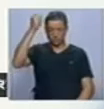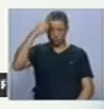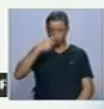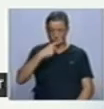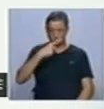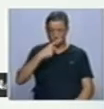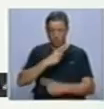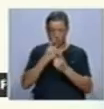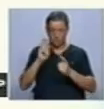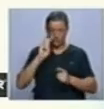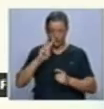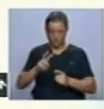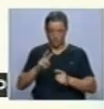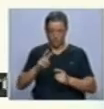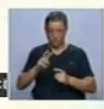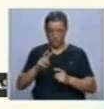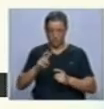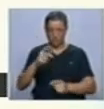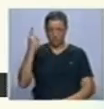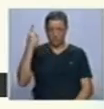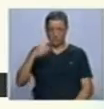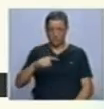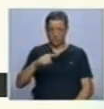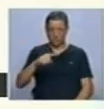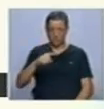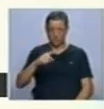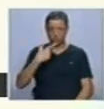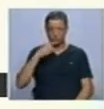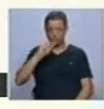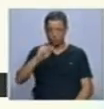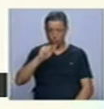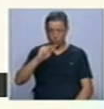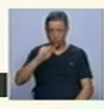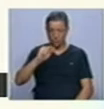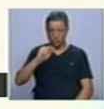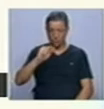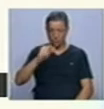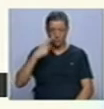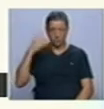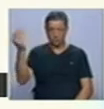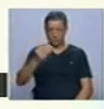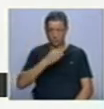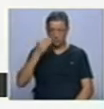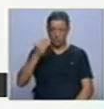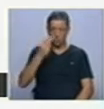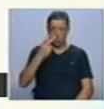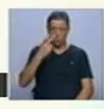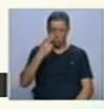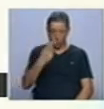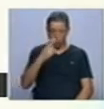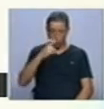Este cavalheiro que nós estamos a ver tem o curioso nome de, popularmente conhecido como ursos d'água, e